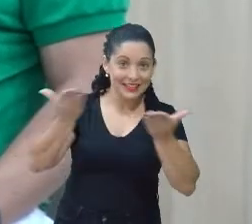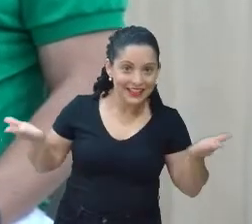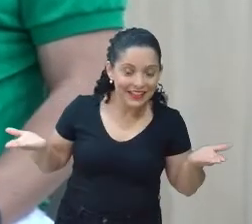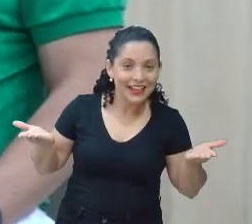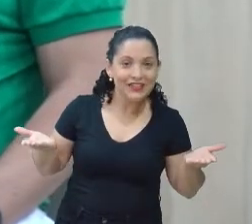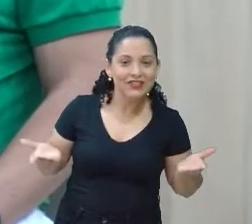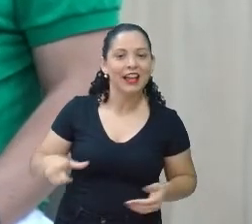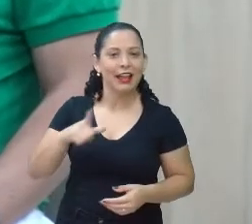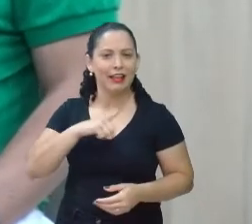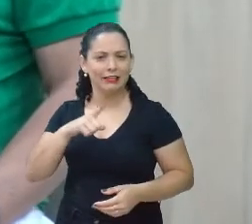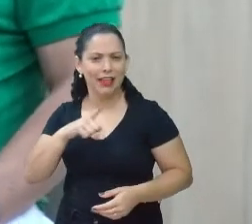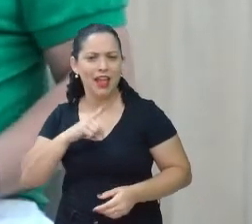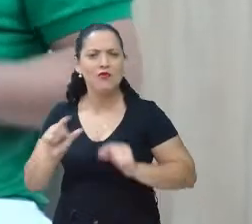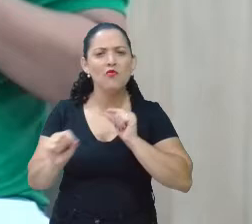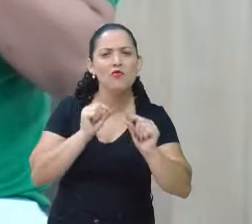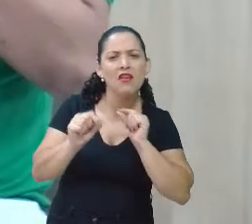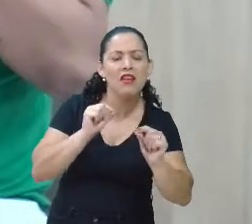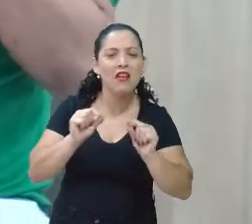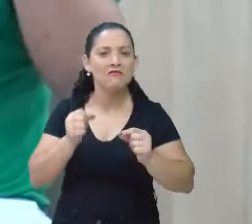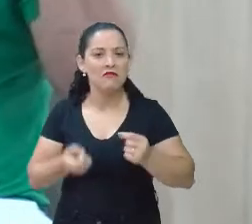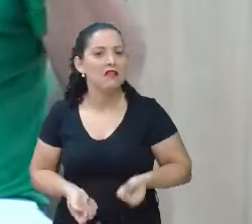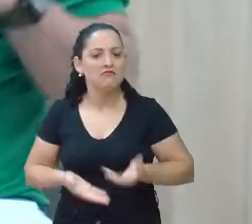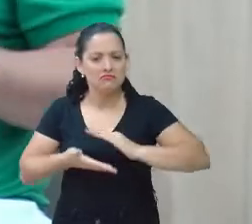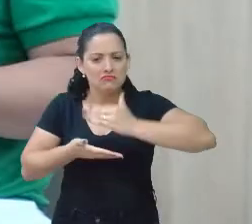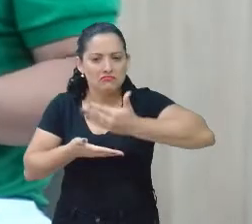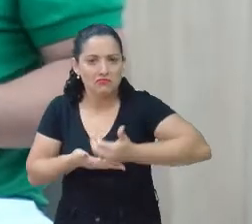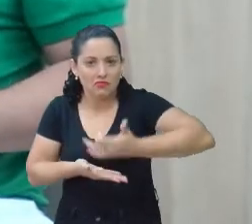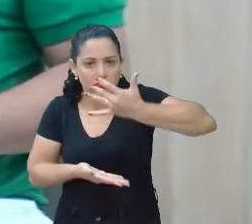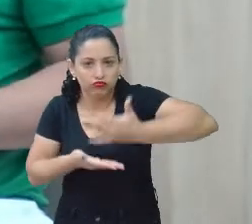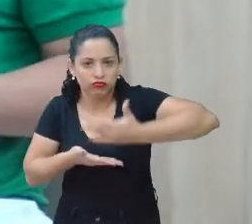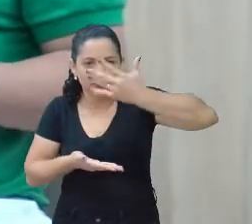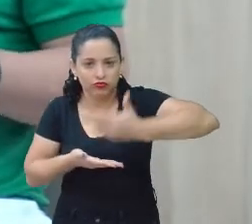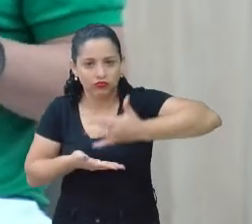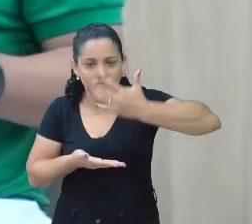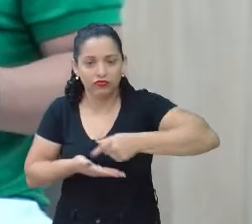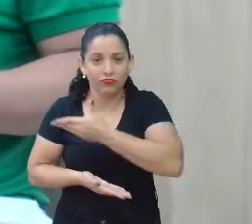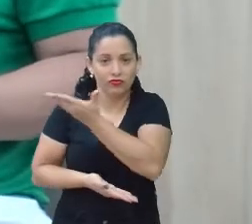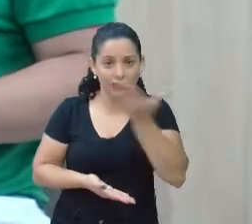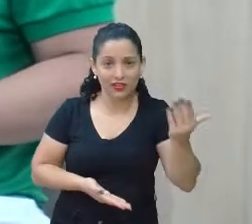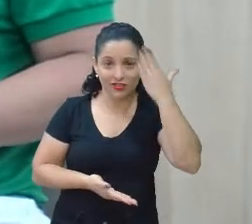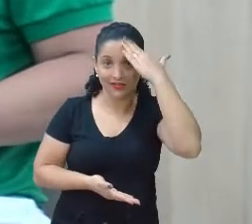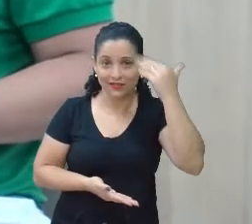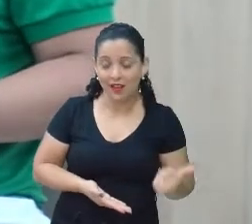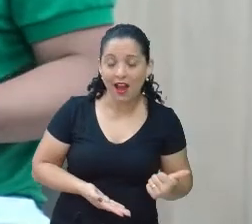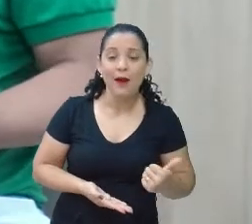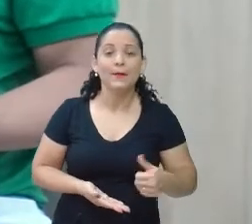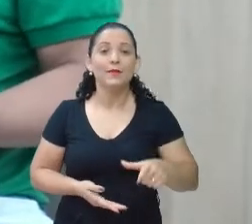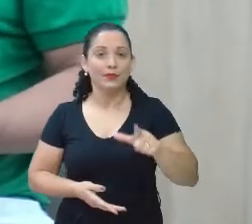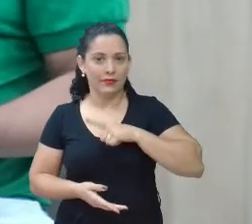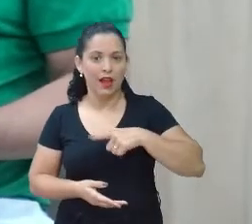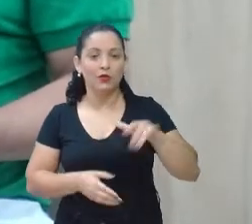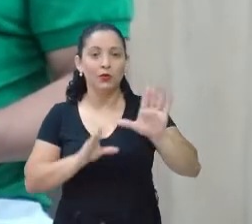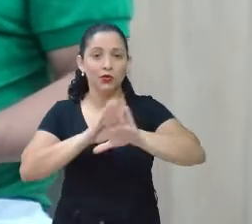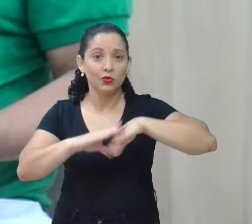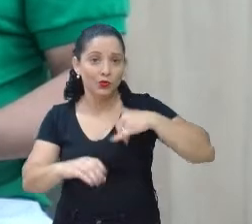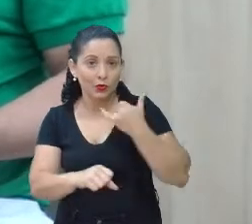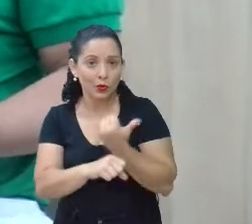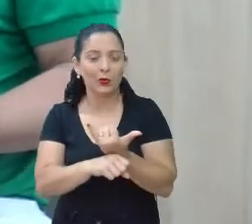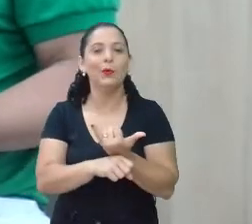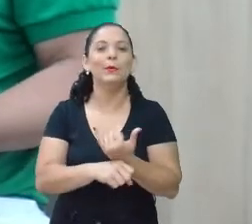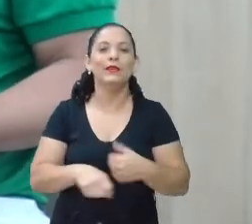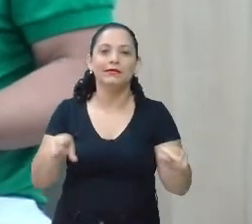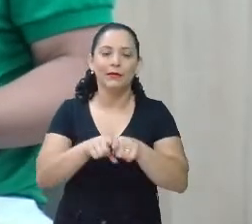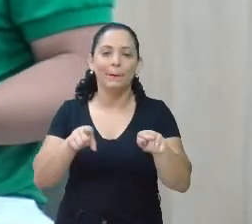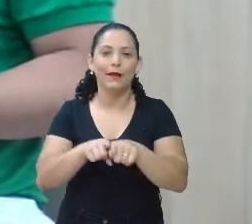Os recadinhos que tem para vocês, você deve saber bastante bem já, né? A nossa interação está garantida pelo YouTube, na reprise